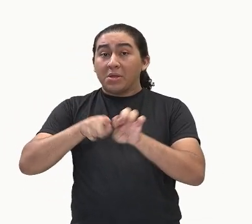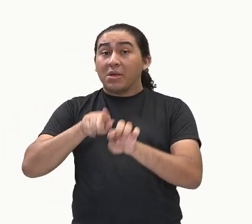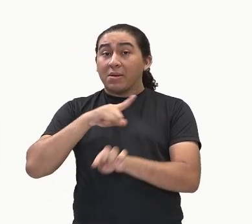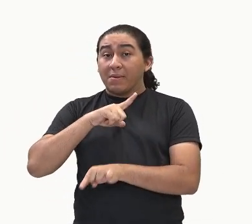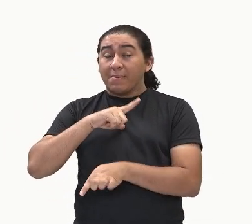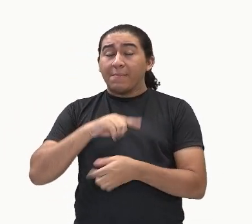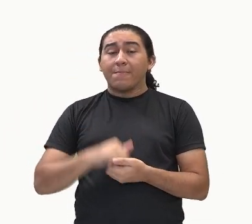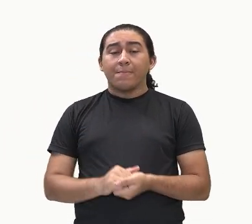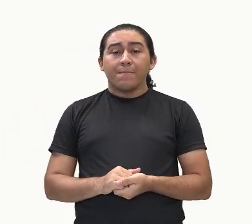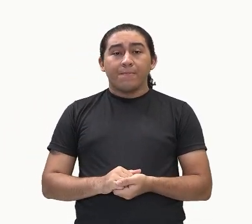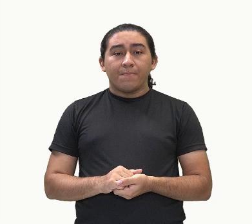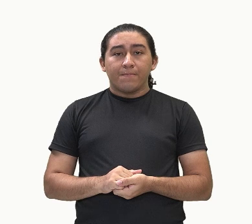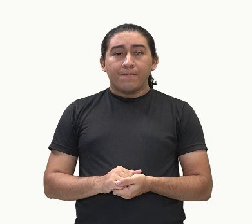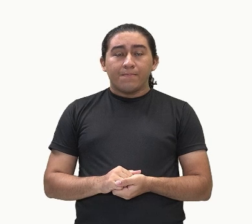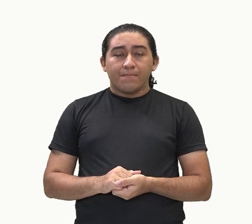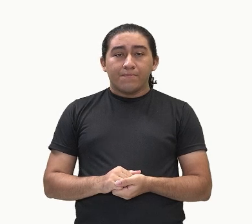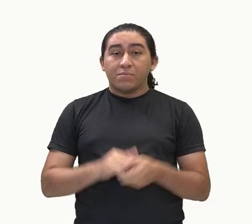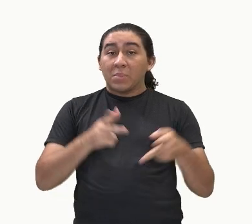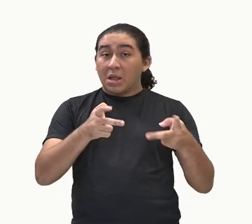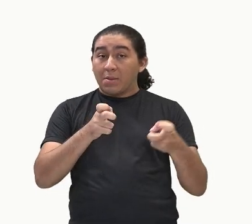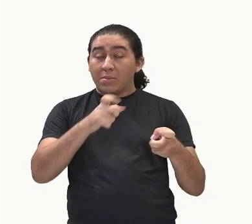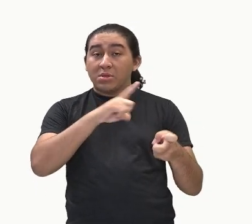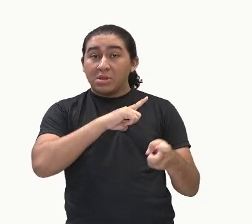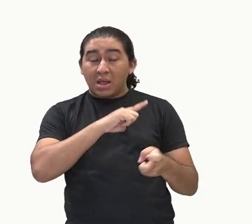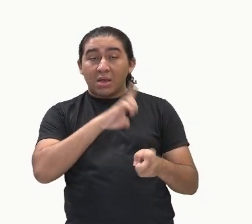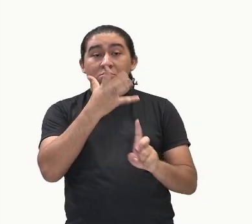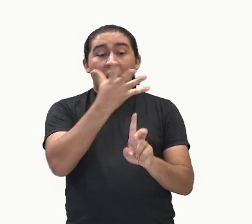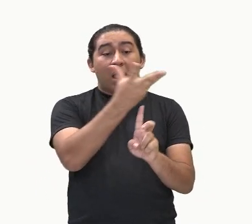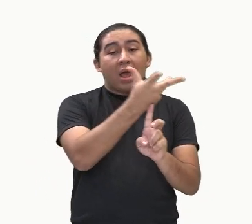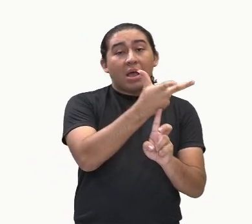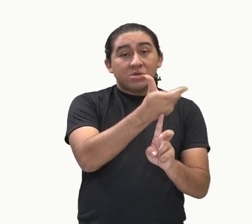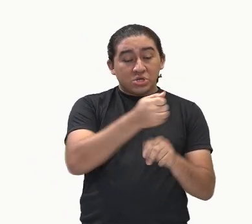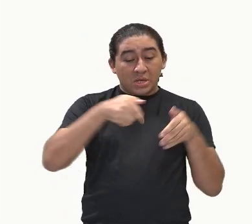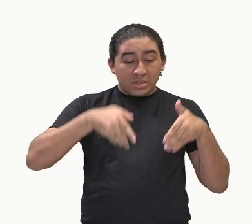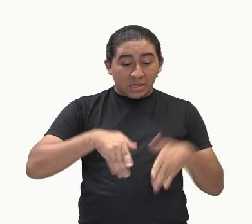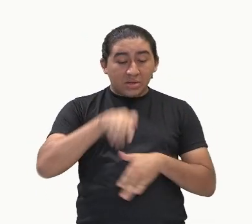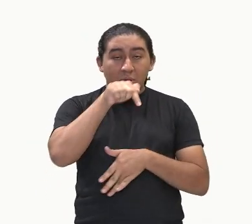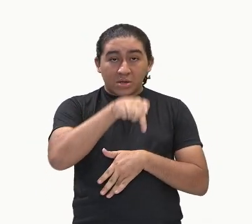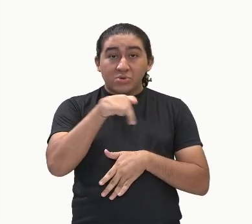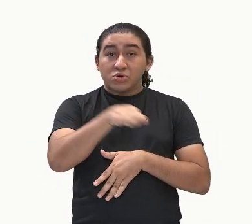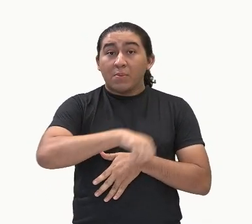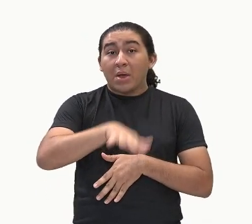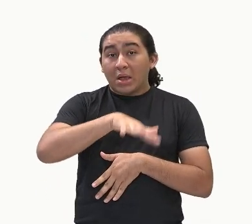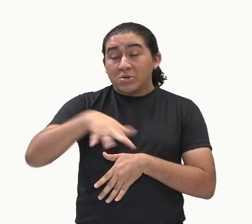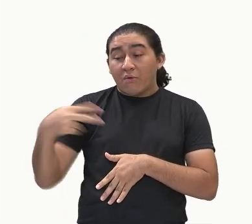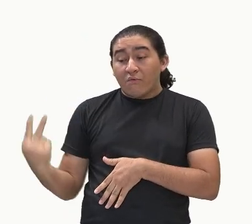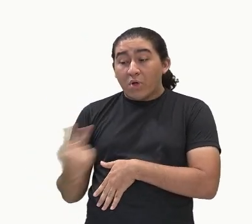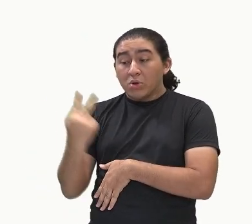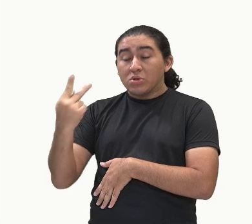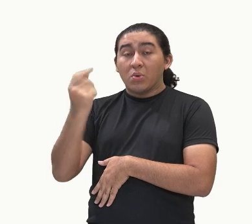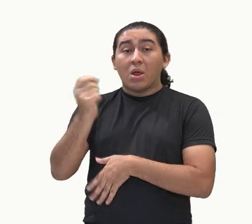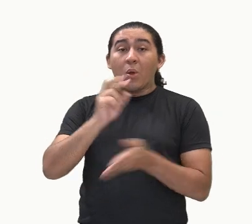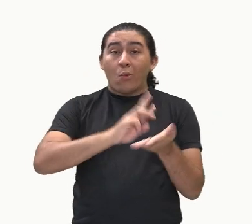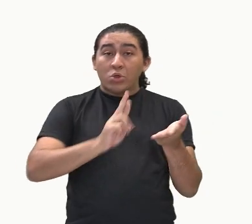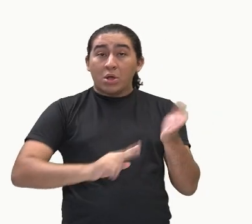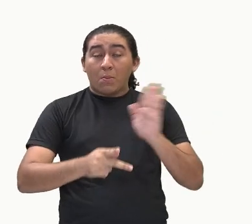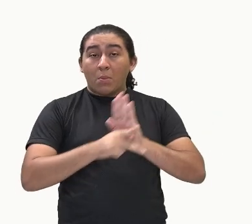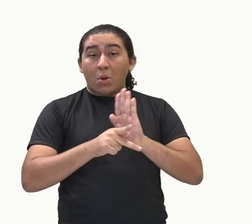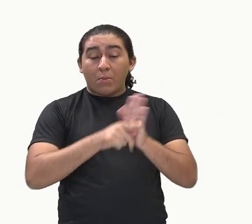que tem também os artistas locais, contando, valorizando com roteiros